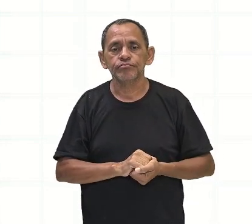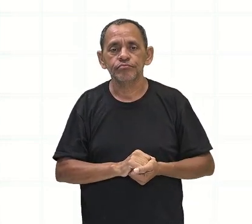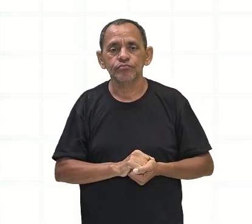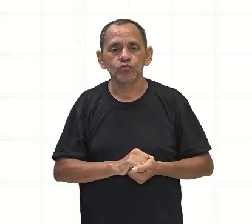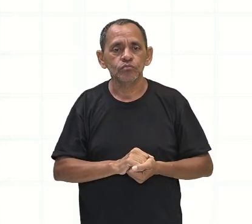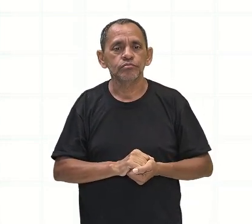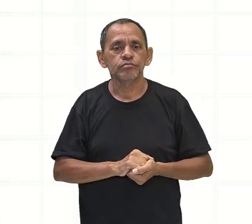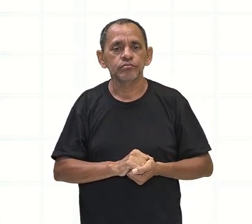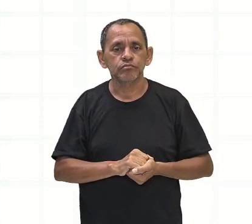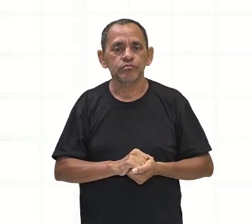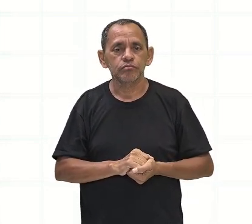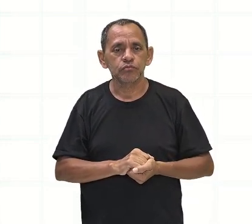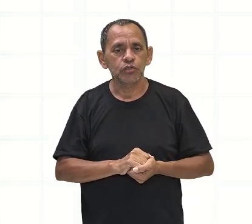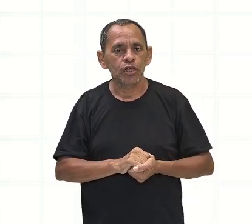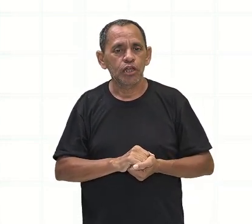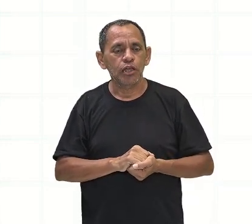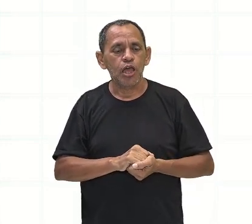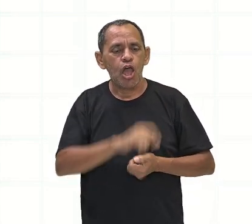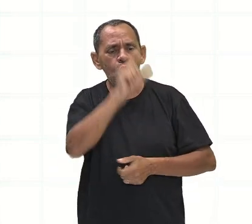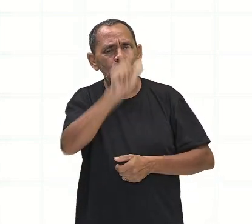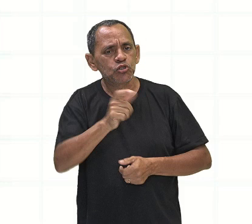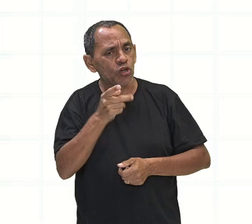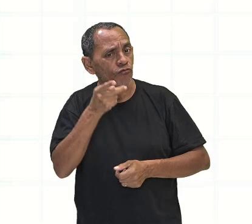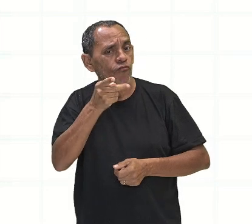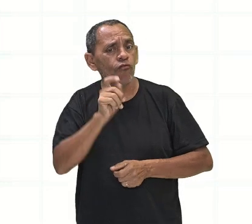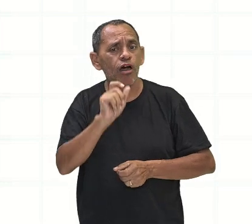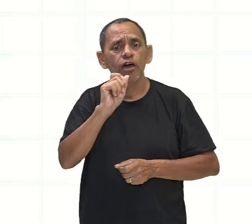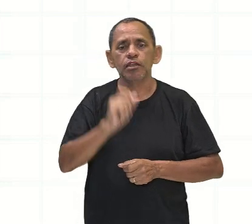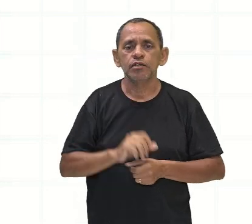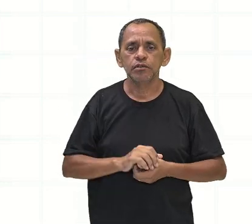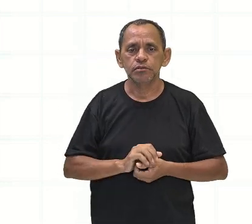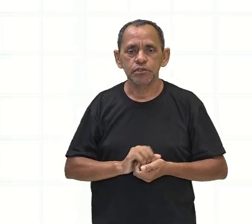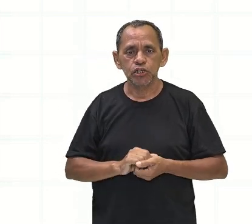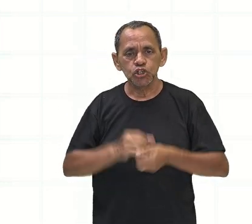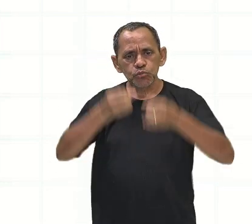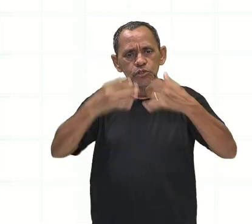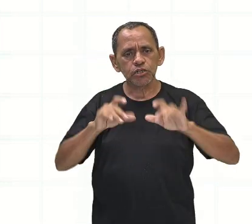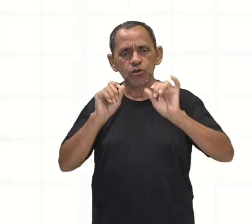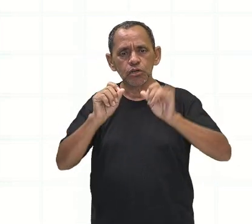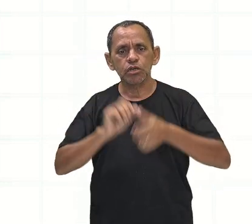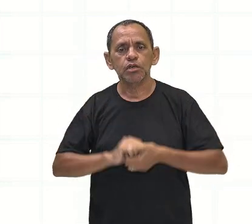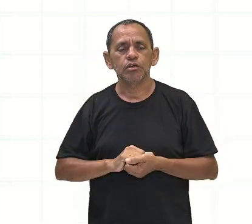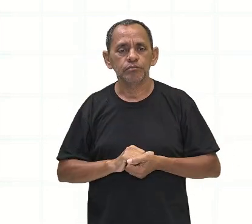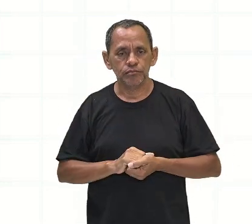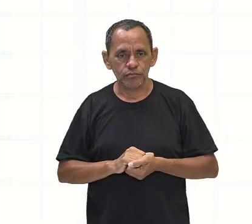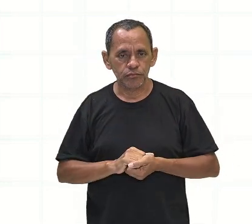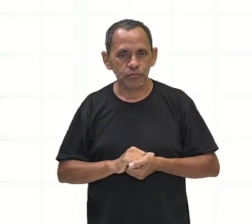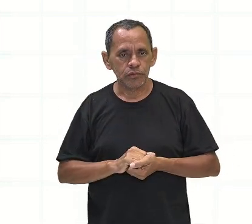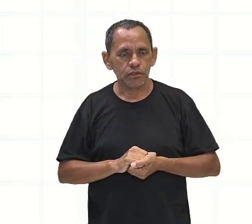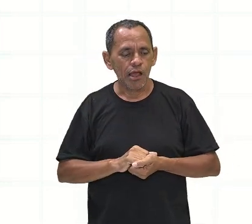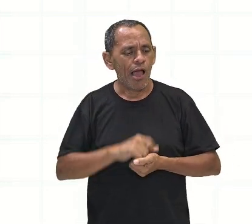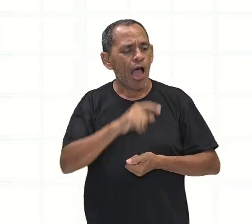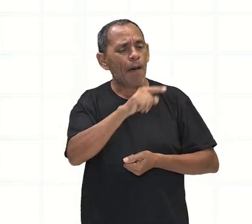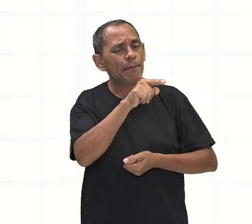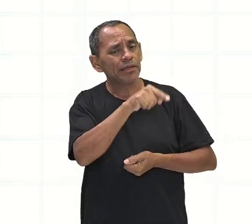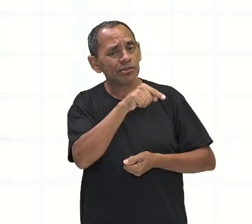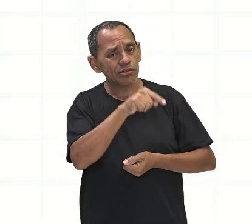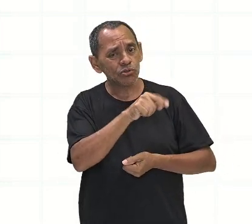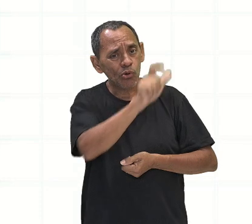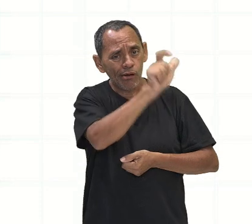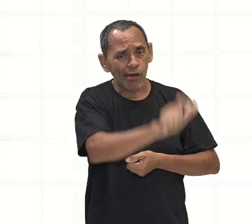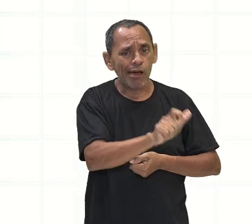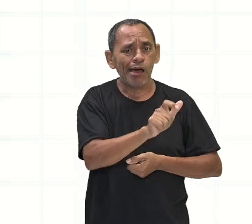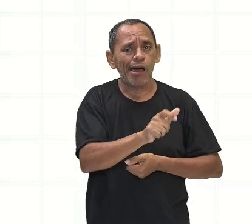ele procura obrigar seu interlocutor a consentir o seu discurso, né, a entender o seu discurso, o qual é marcado